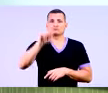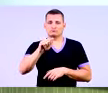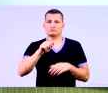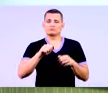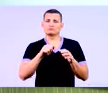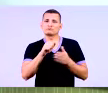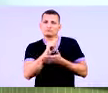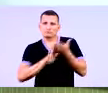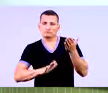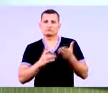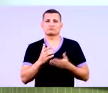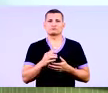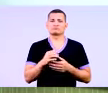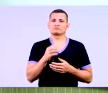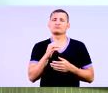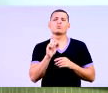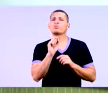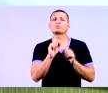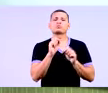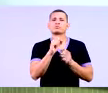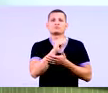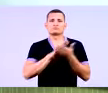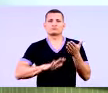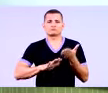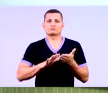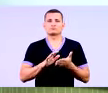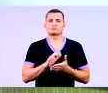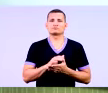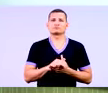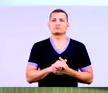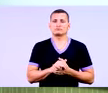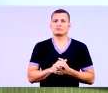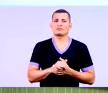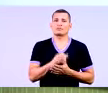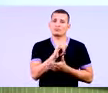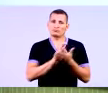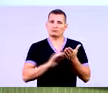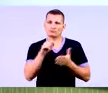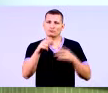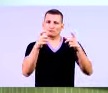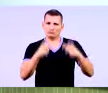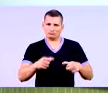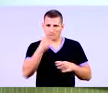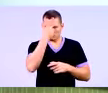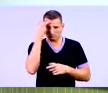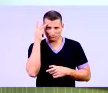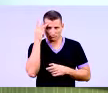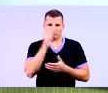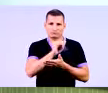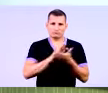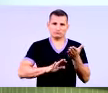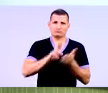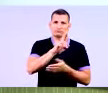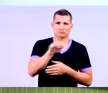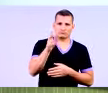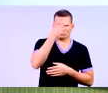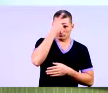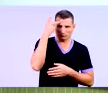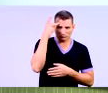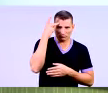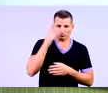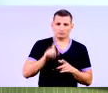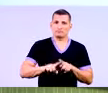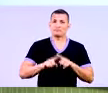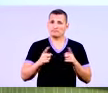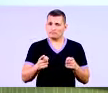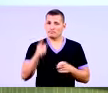um texto legal e que vai ser esse texto então é bom esse texto vai ser o endereço de uma pessoa esse texto vai ser o nome de uma pessoa mas é